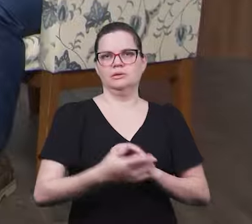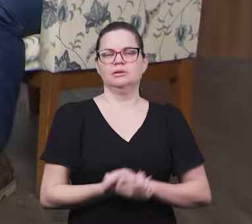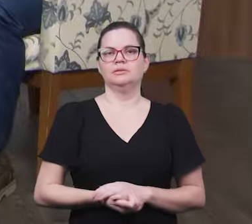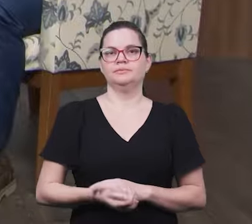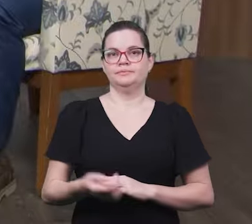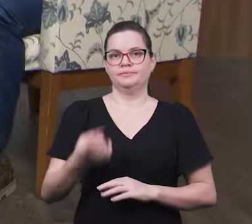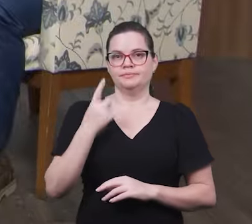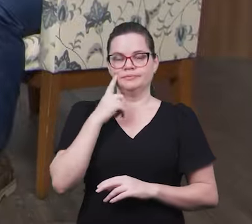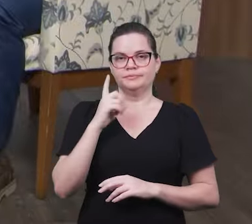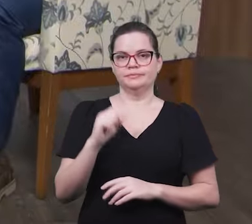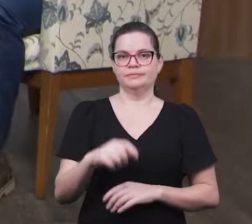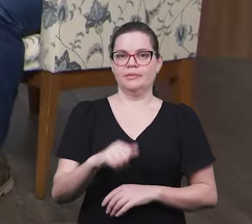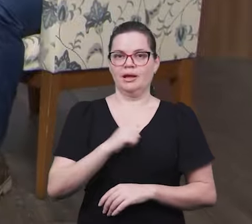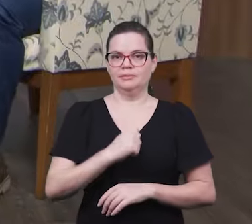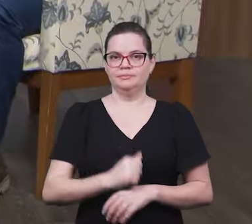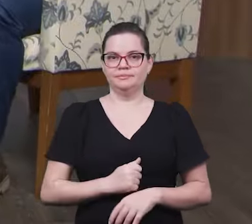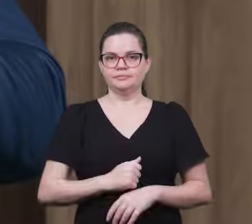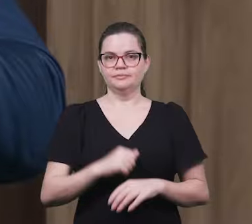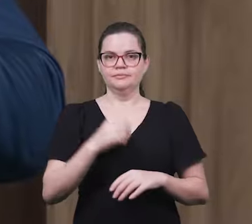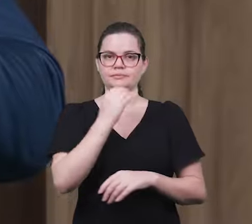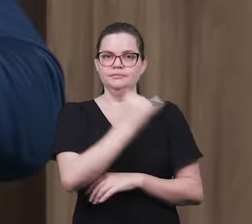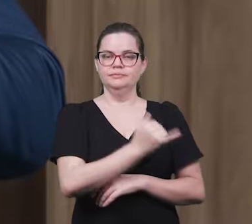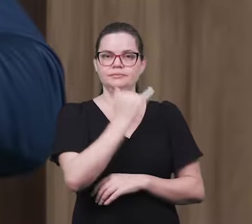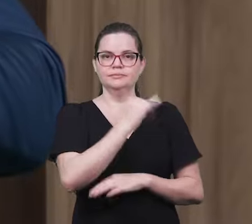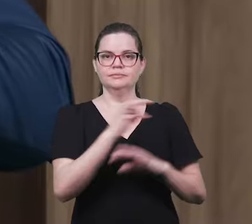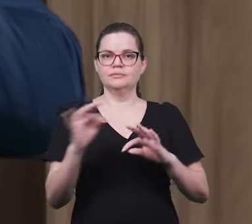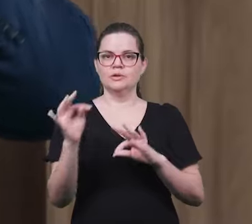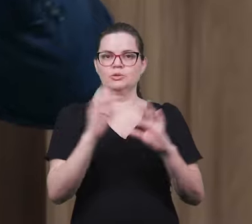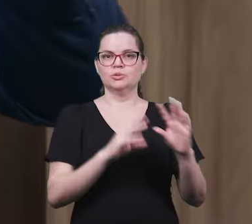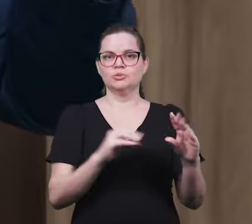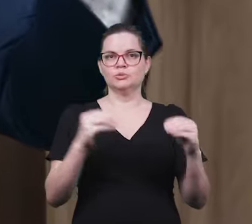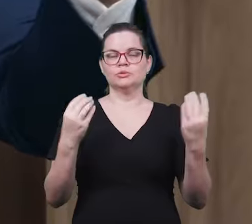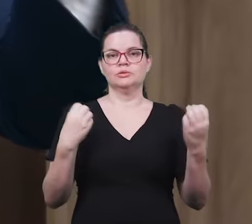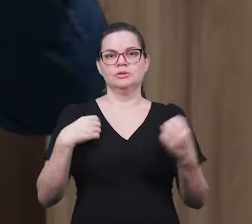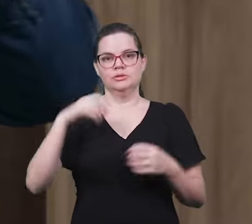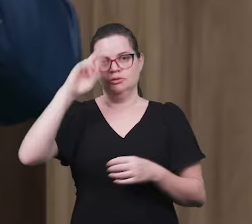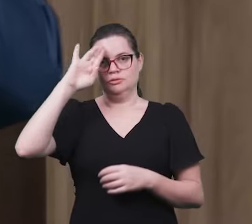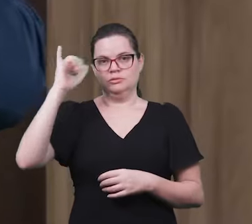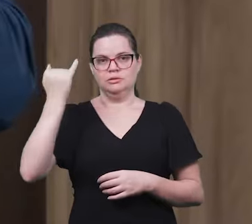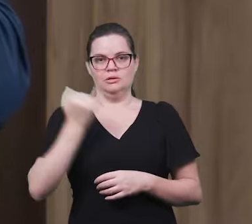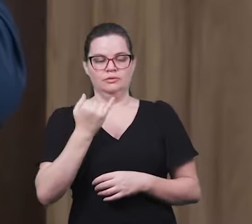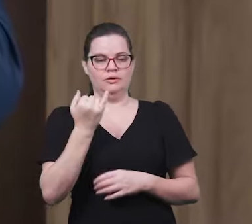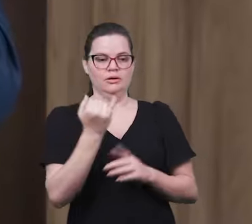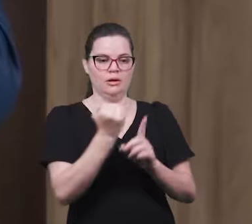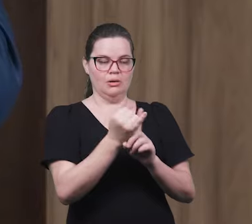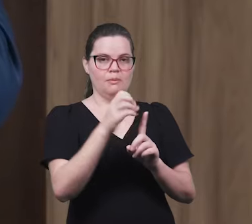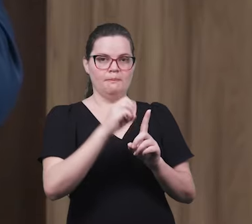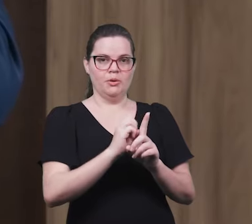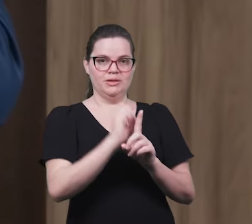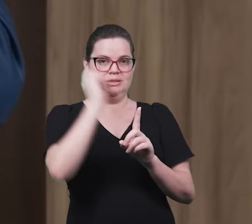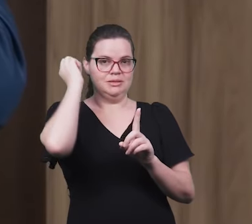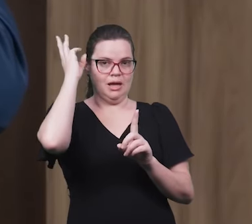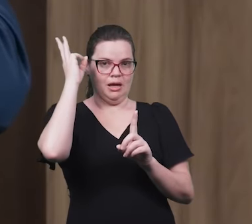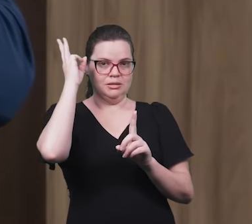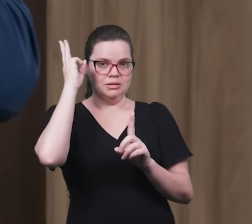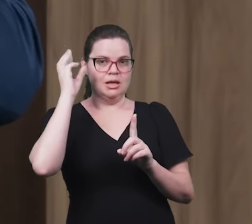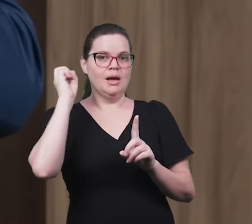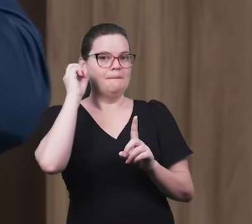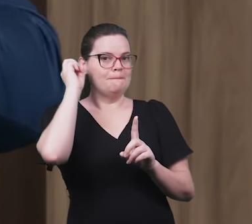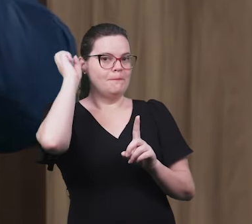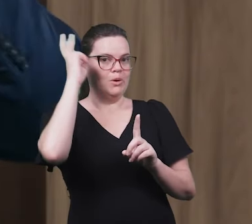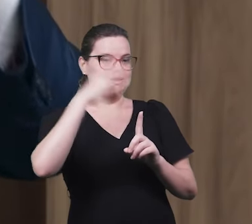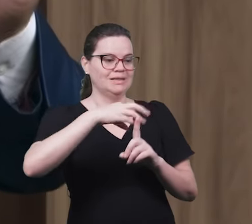falou todas as palavras que o Senhor dissera a Moisés. Ele não falou